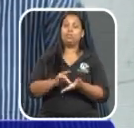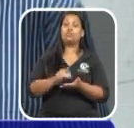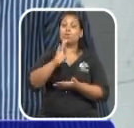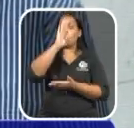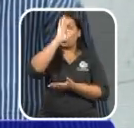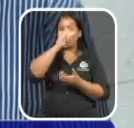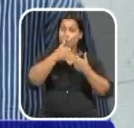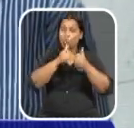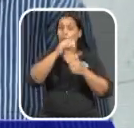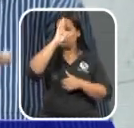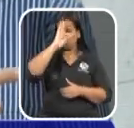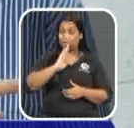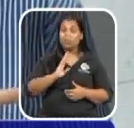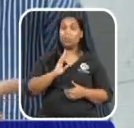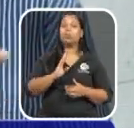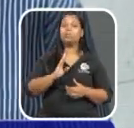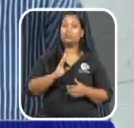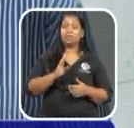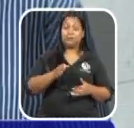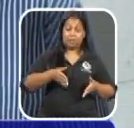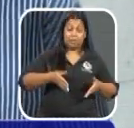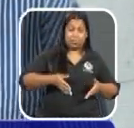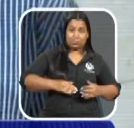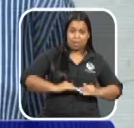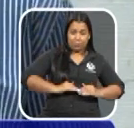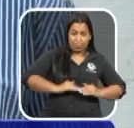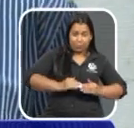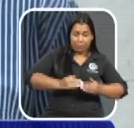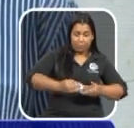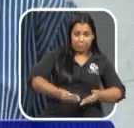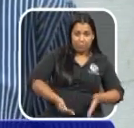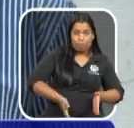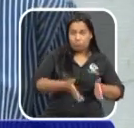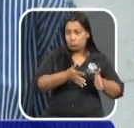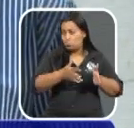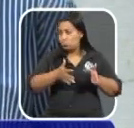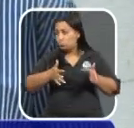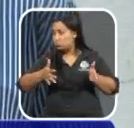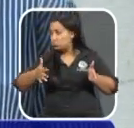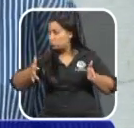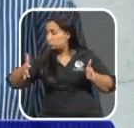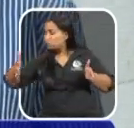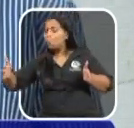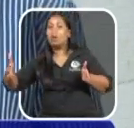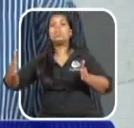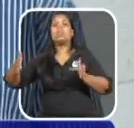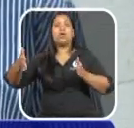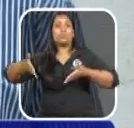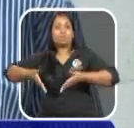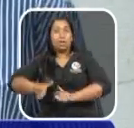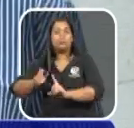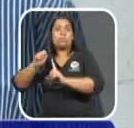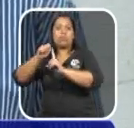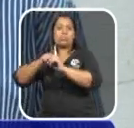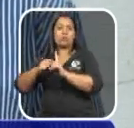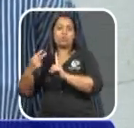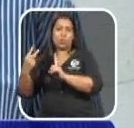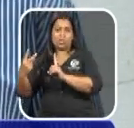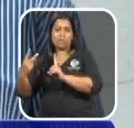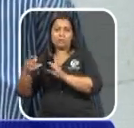elas fizessem desde a concepção até 2 meses após ao nascimento da